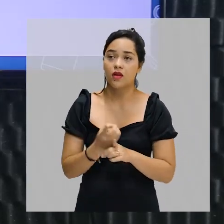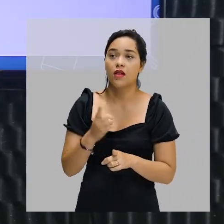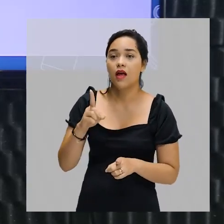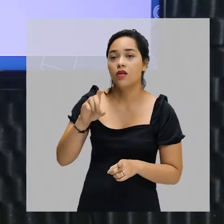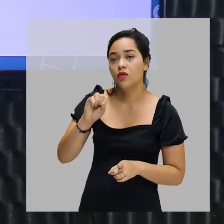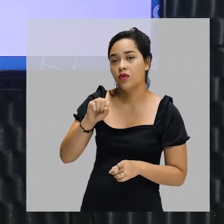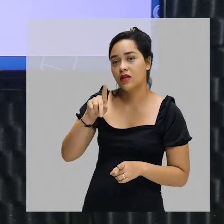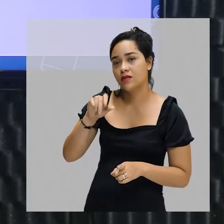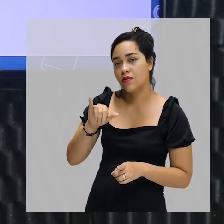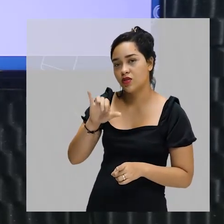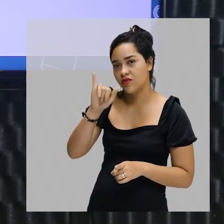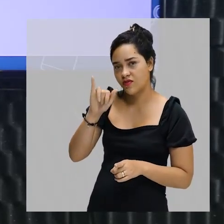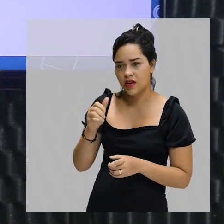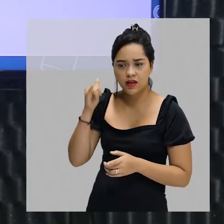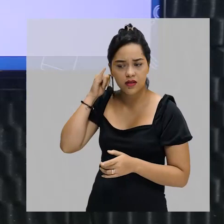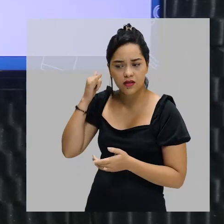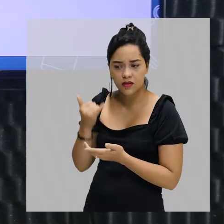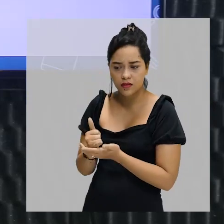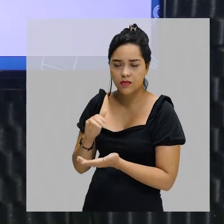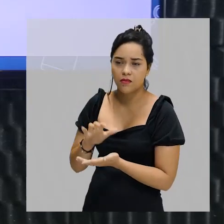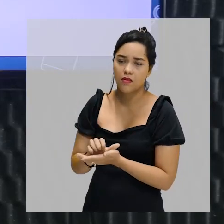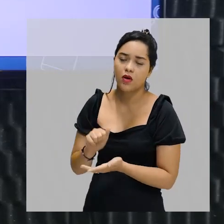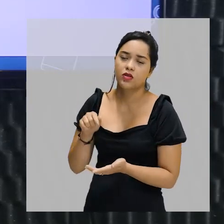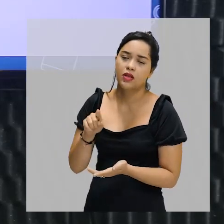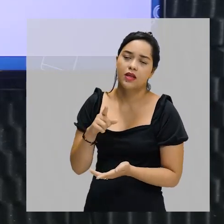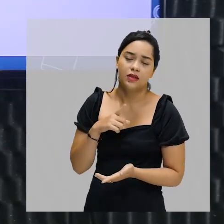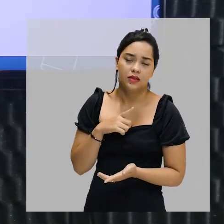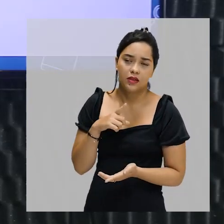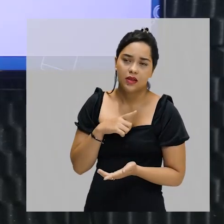no Spotify. Ok? Você pode colocar lá